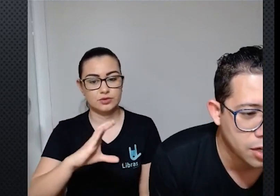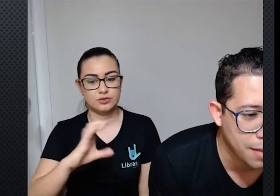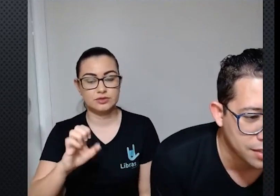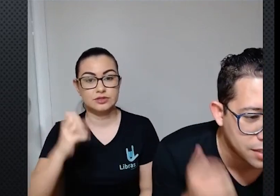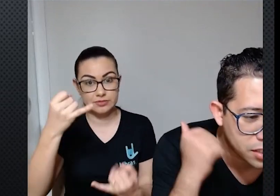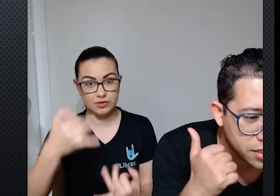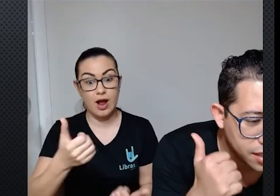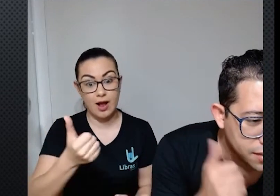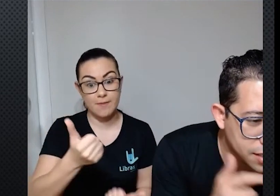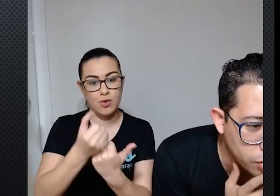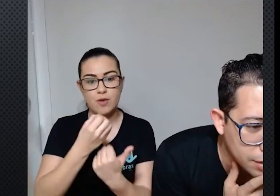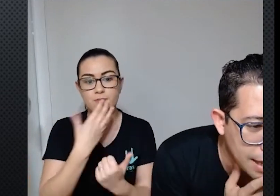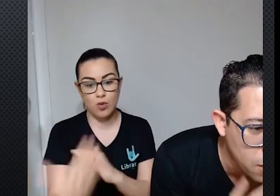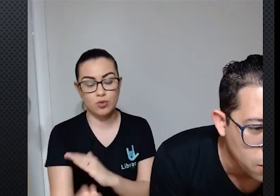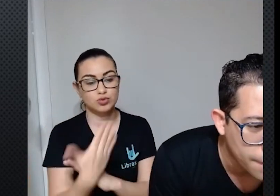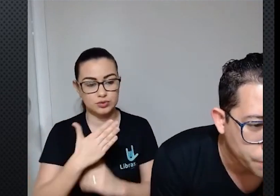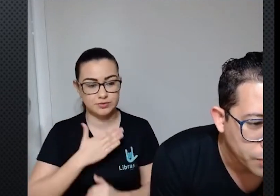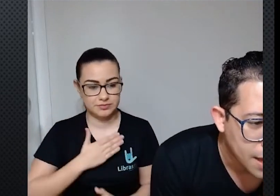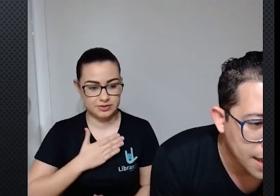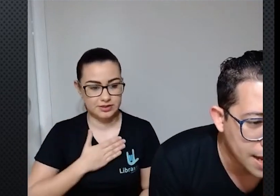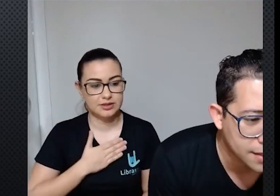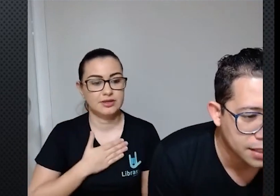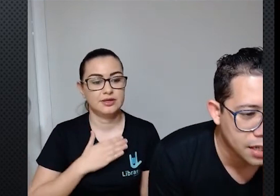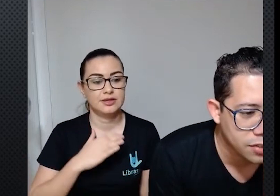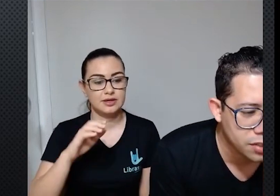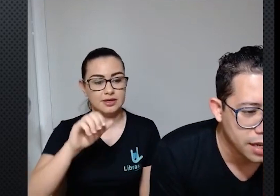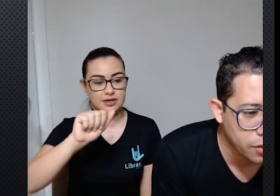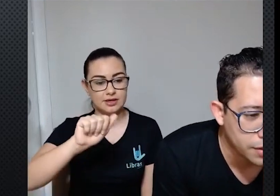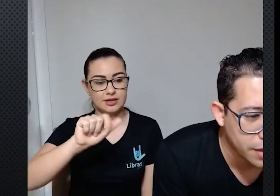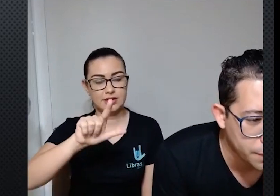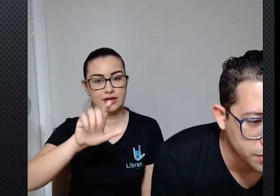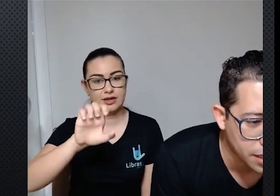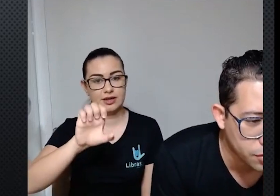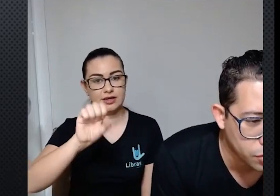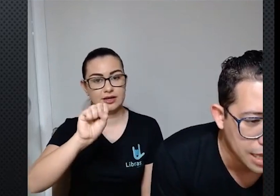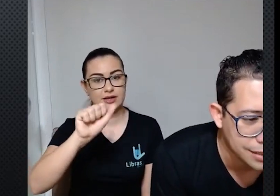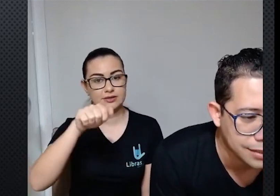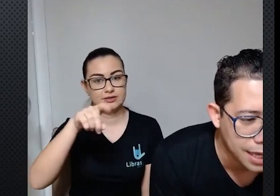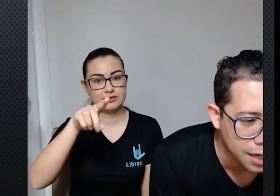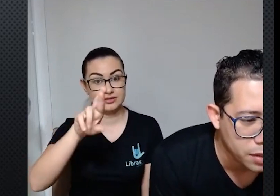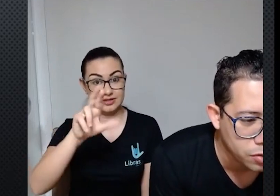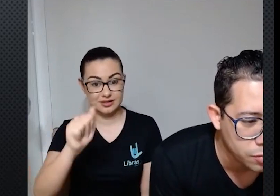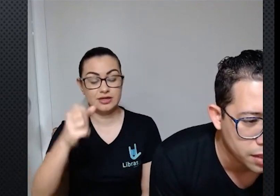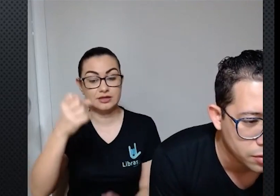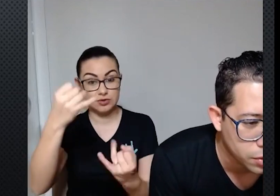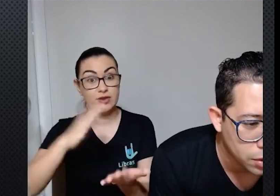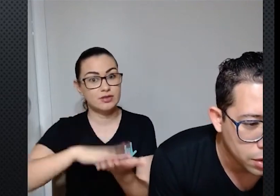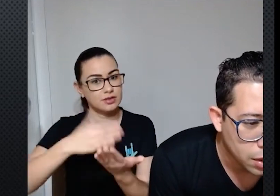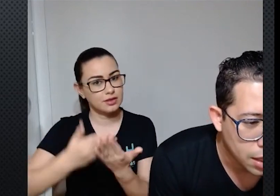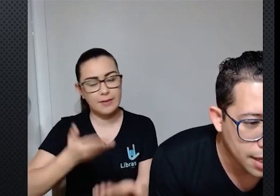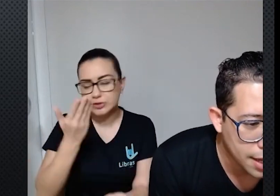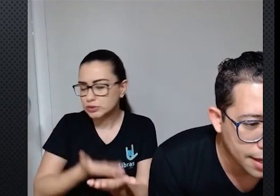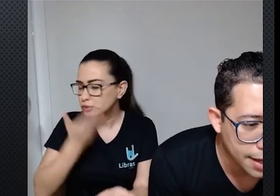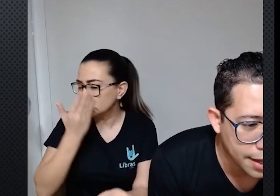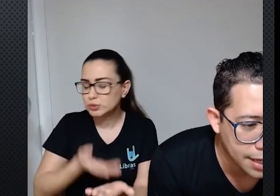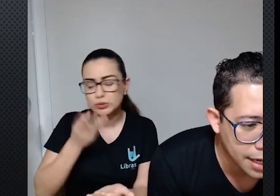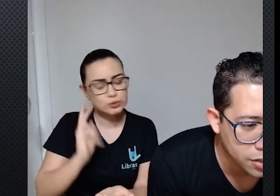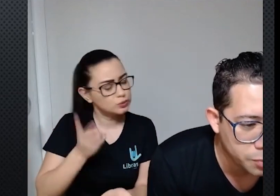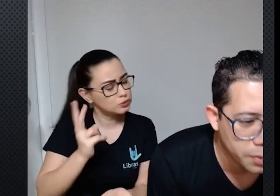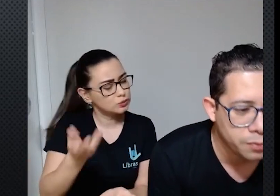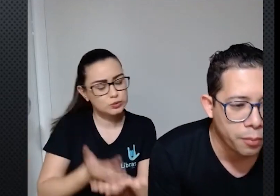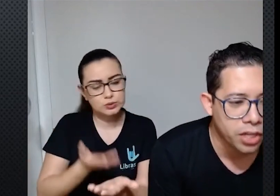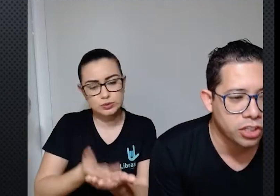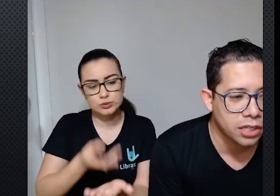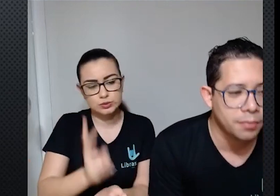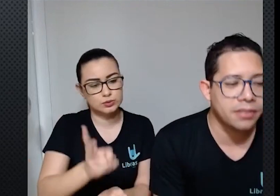tem e ajuda bastante, sensacional. A Alessandra disse, né, que o intérprete tem que estudar sempre, isso mesmo. E ela